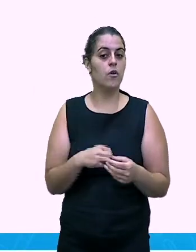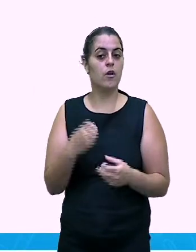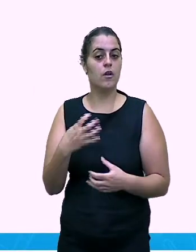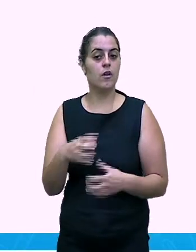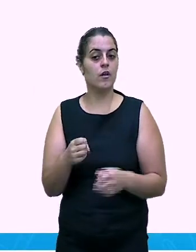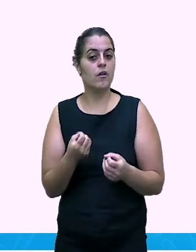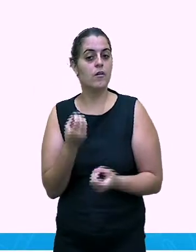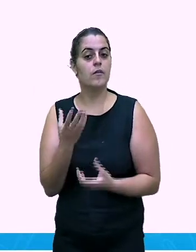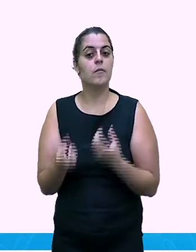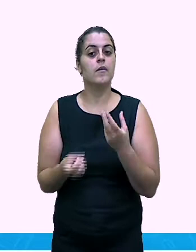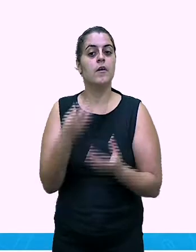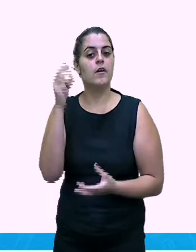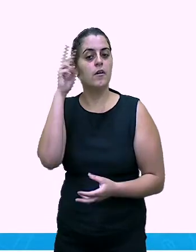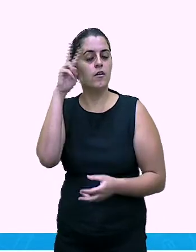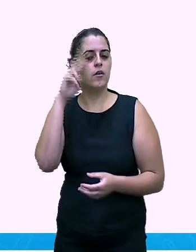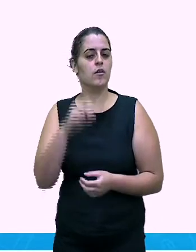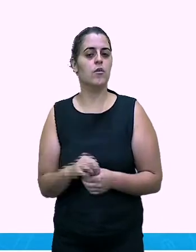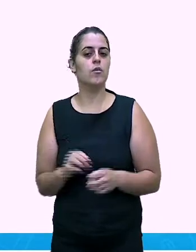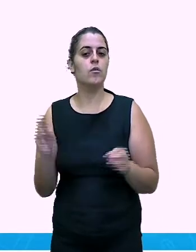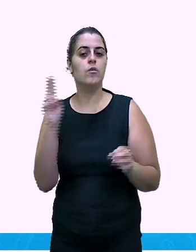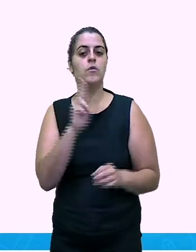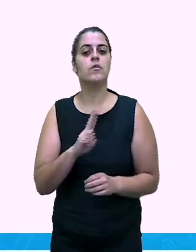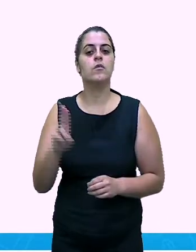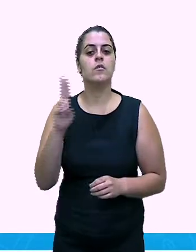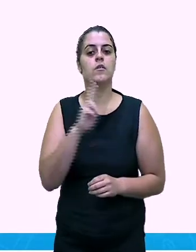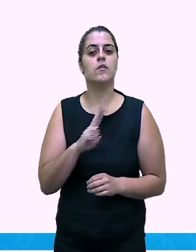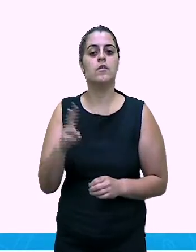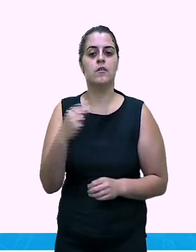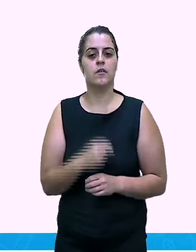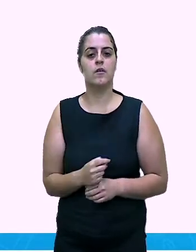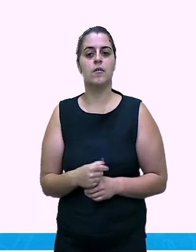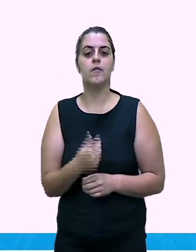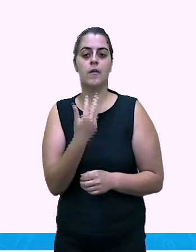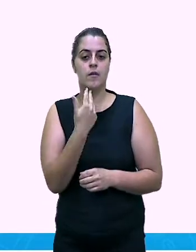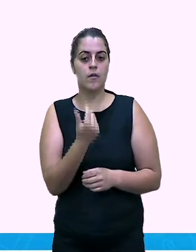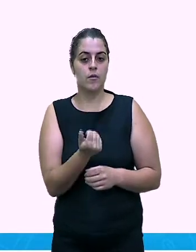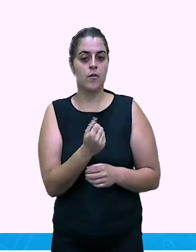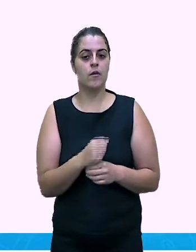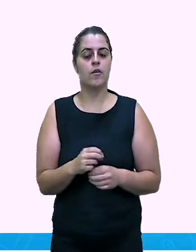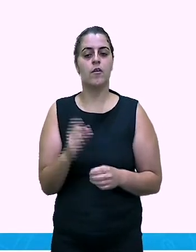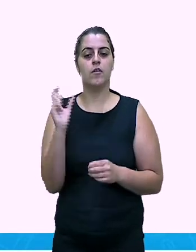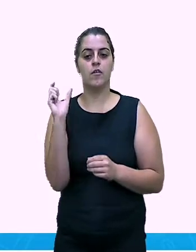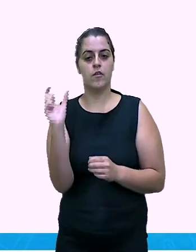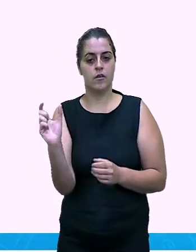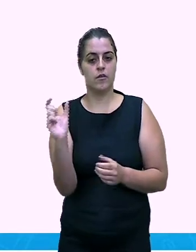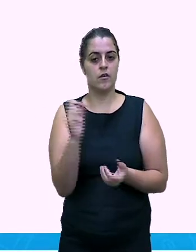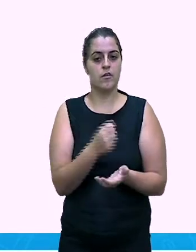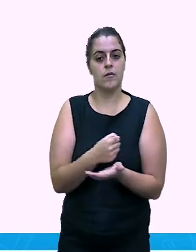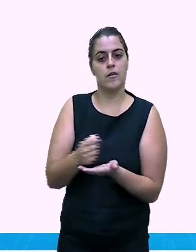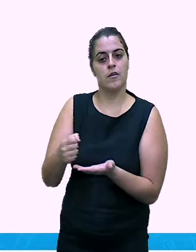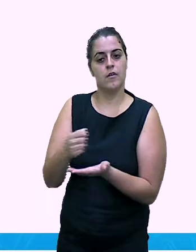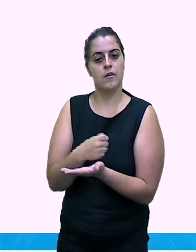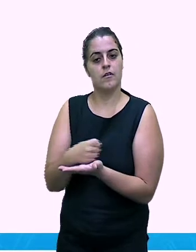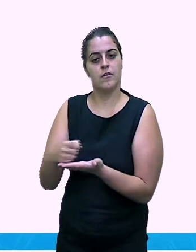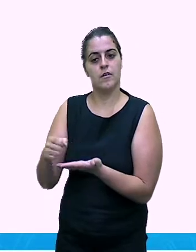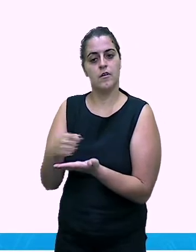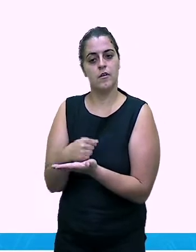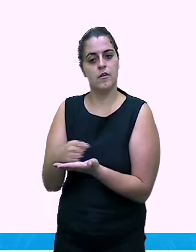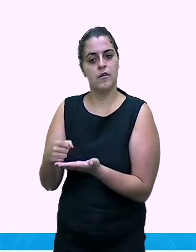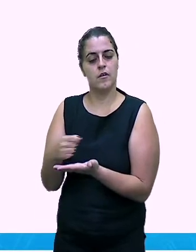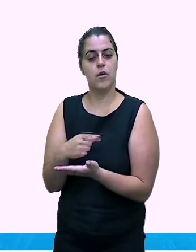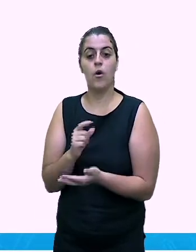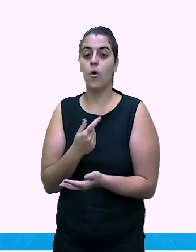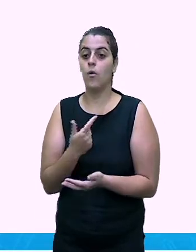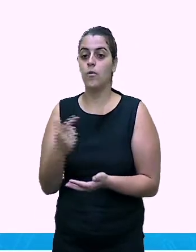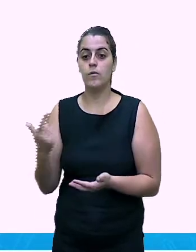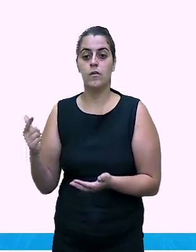finaliza o tema. Utiliza linguagem verbal, que são as palavras escritas,